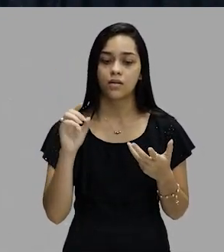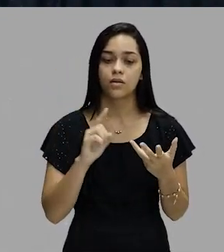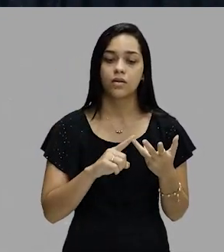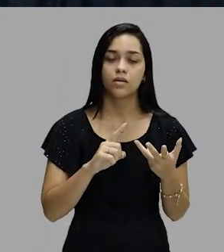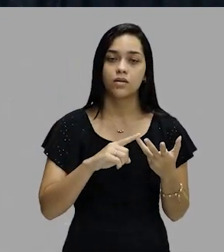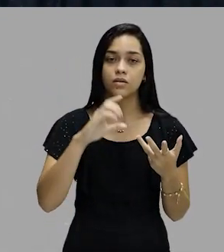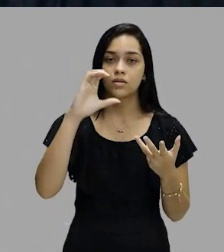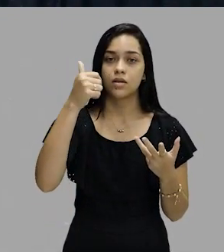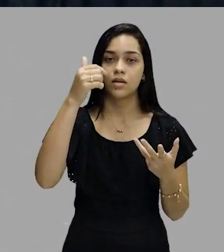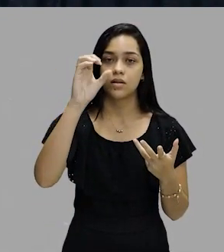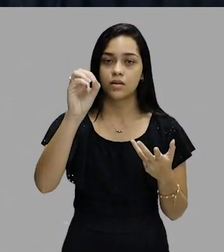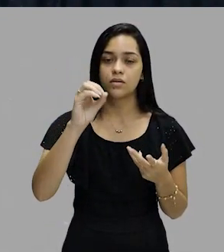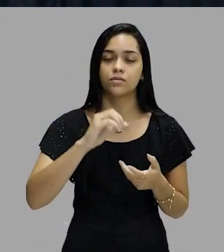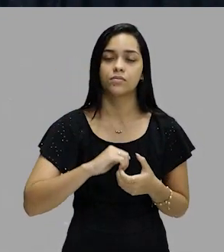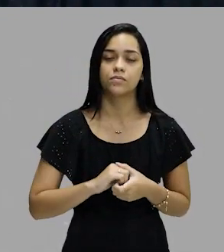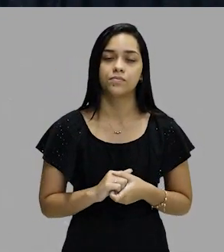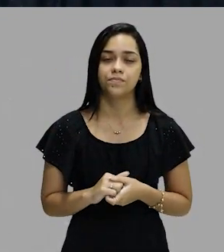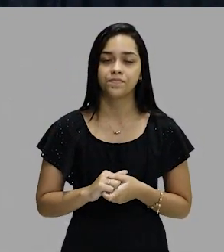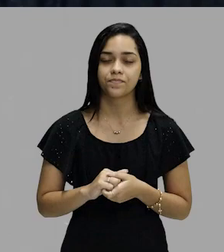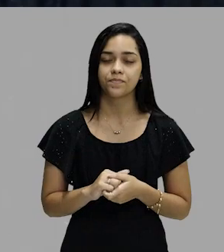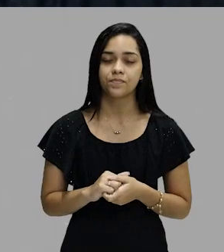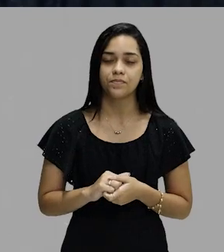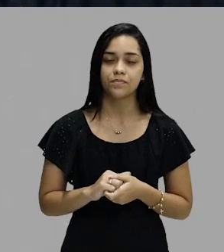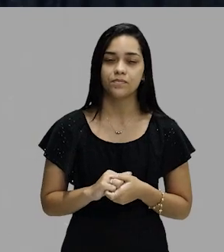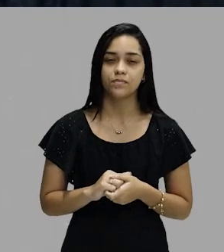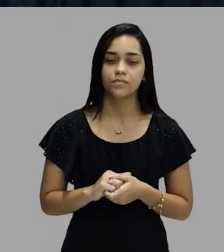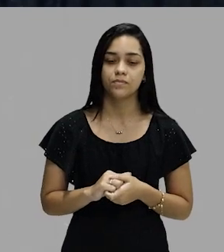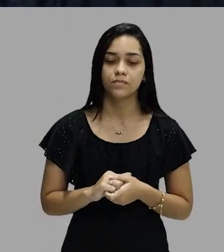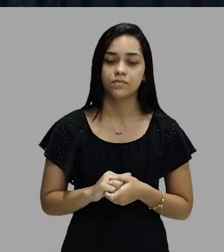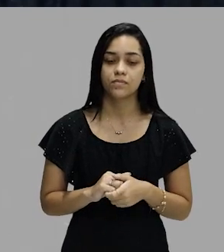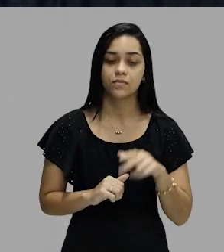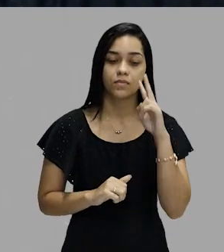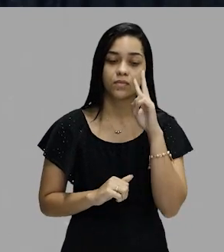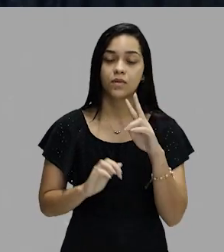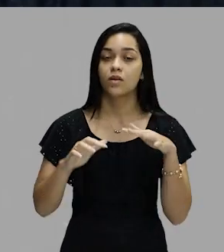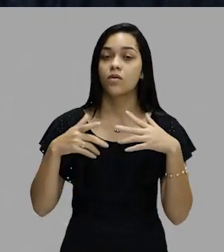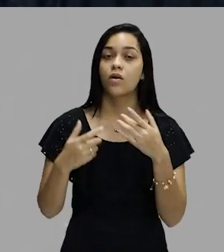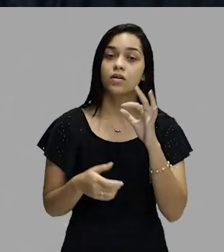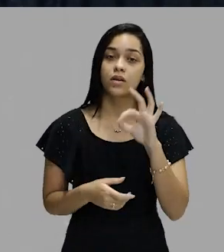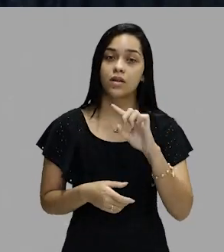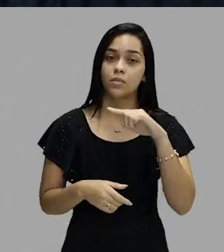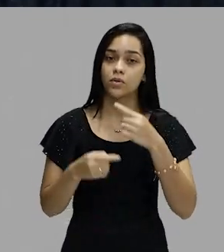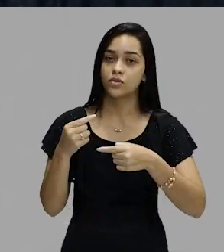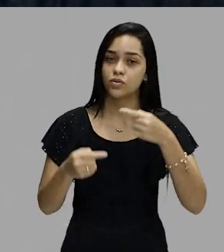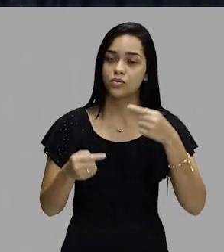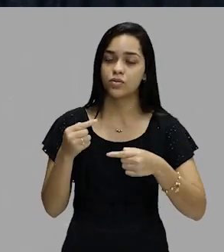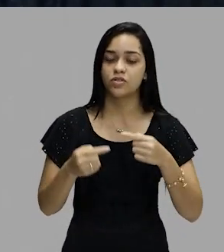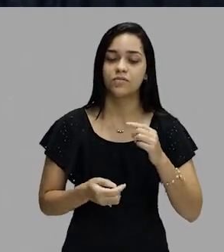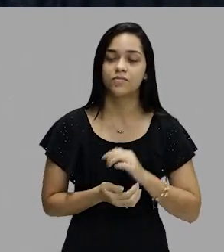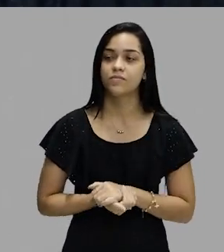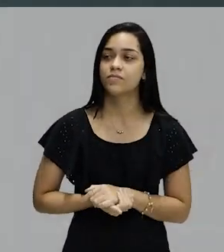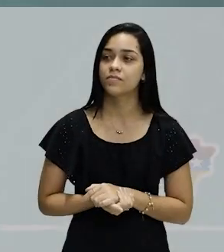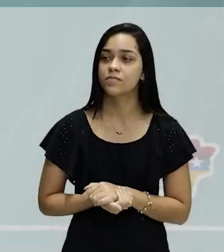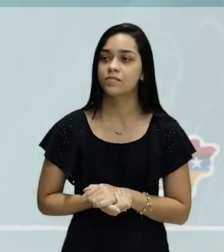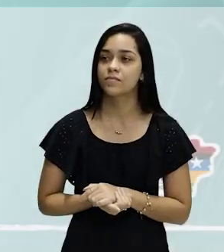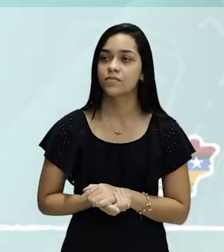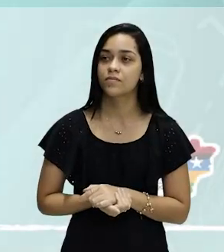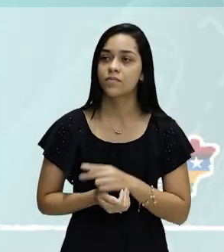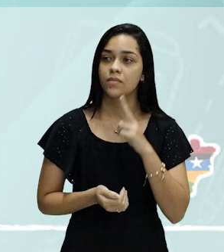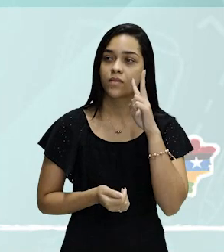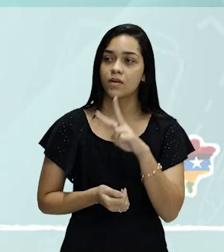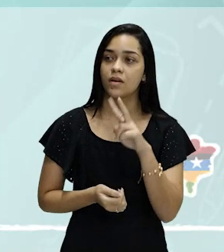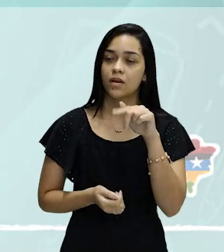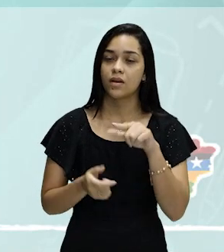C a 10 graus Celsius. Então, vamos ver qual é a opção correta, depois a gente discute. Ok? Então, a opção